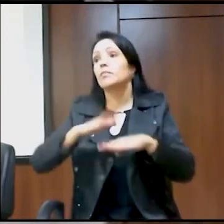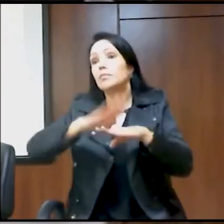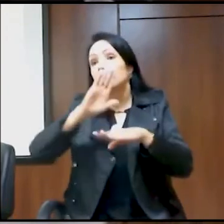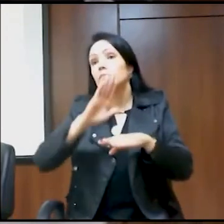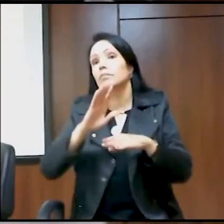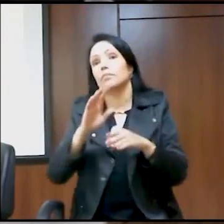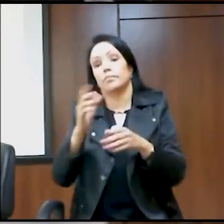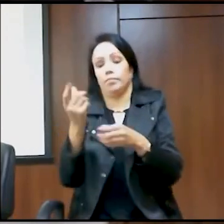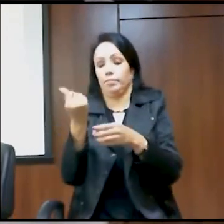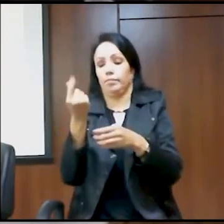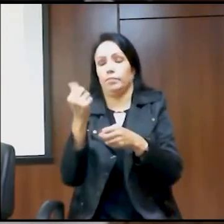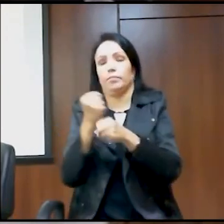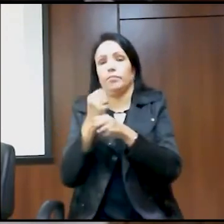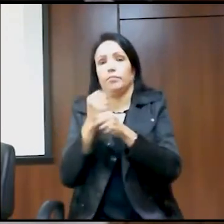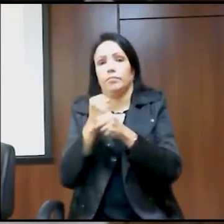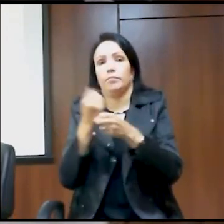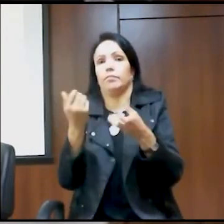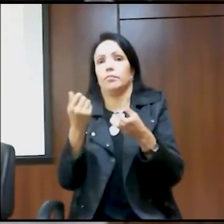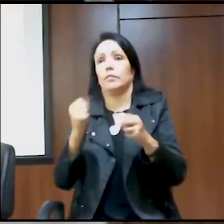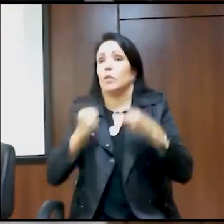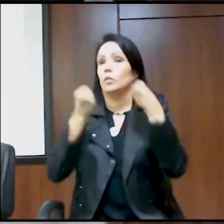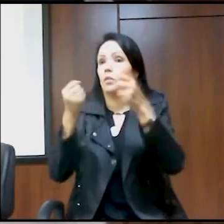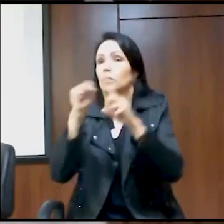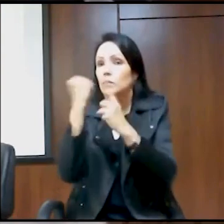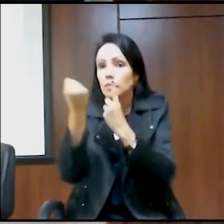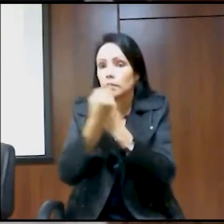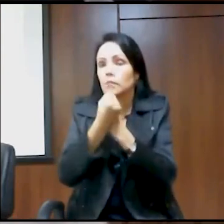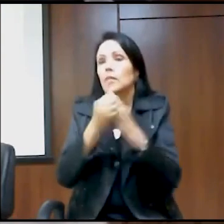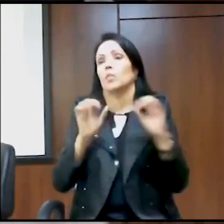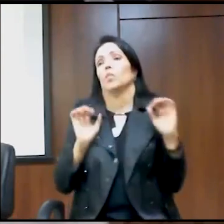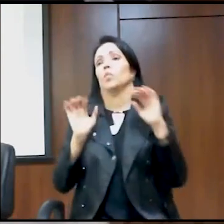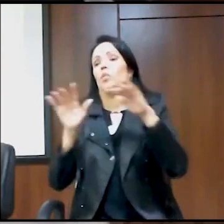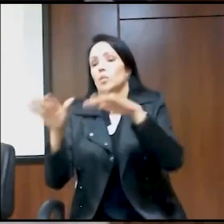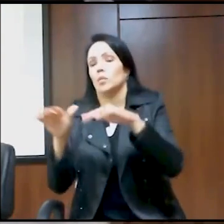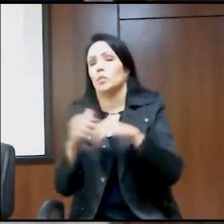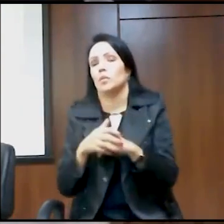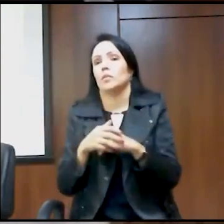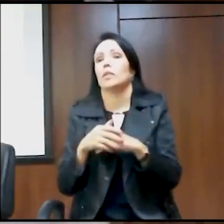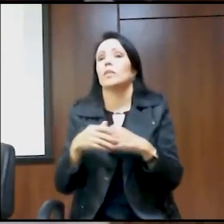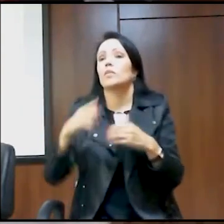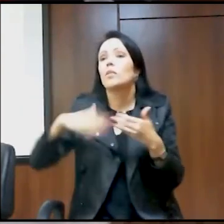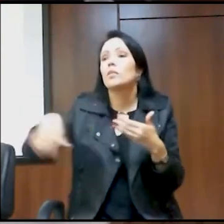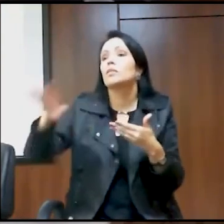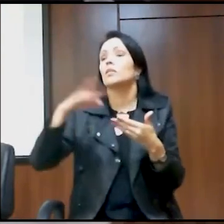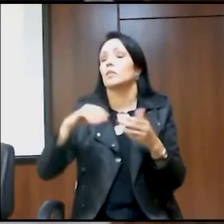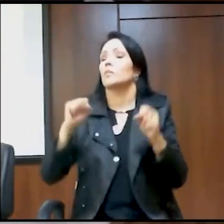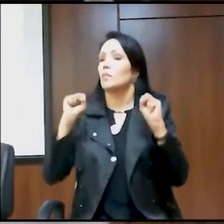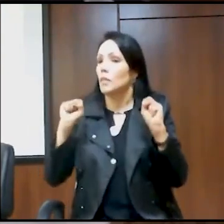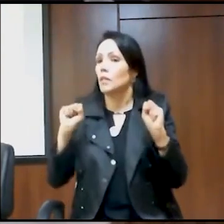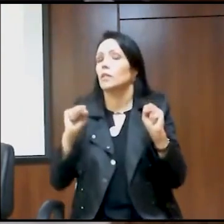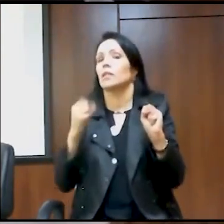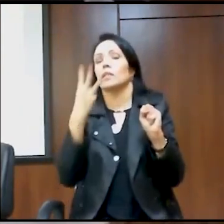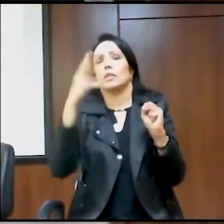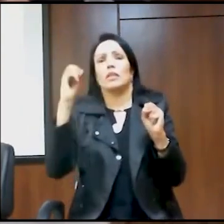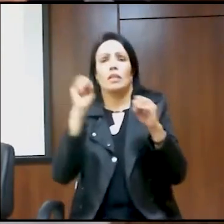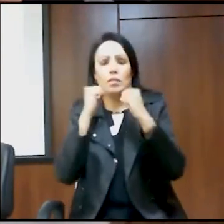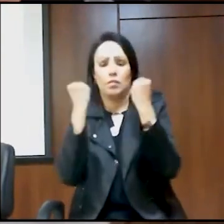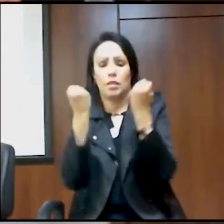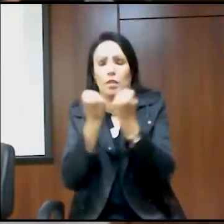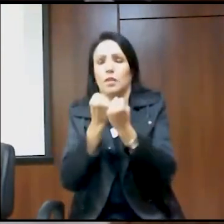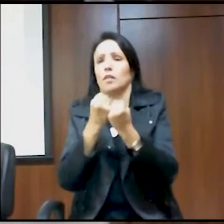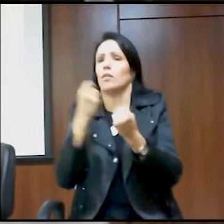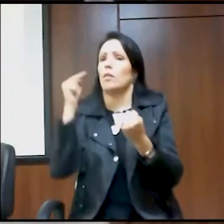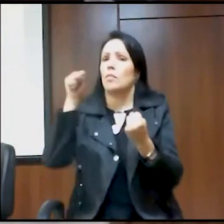tiver orçamento, não tiver luta social, mobilização, né, a gente pode fazer, pessoal, 30 seminários,